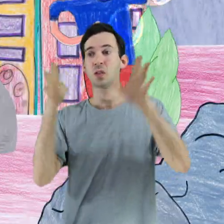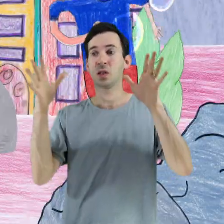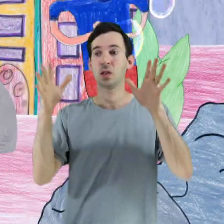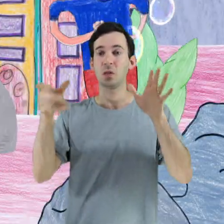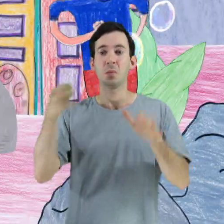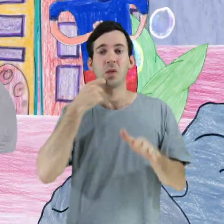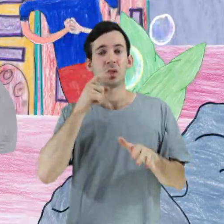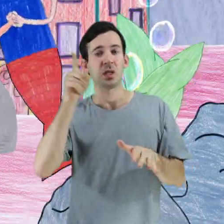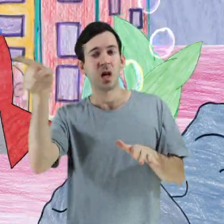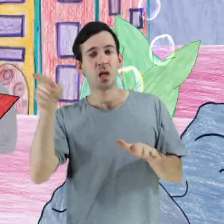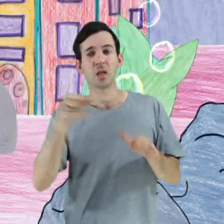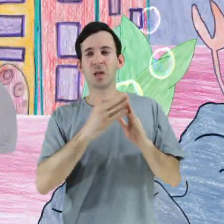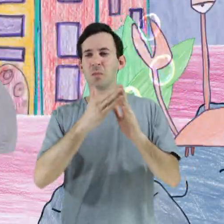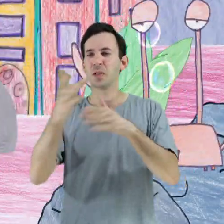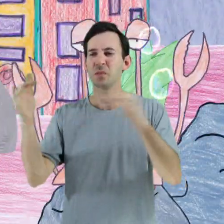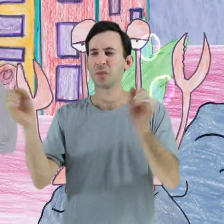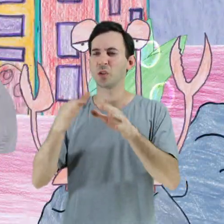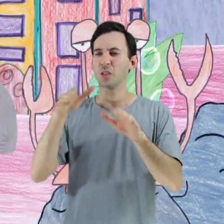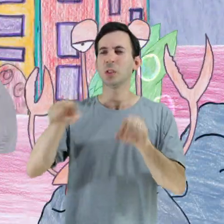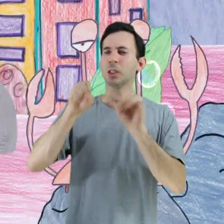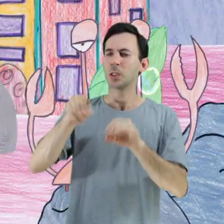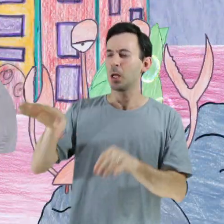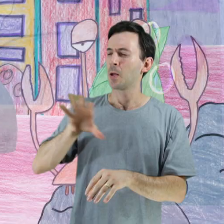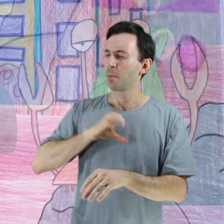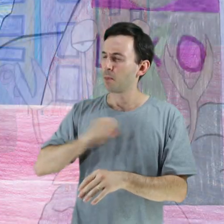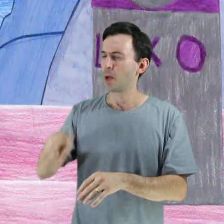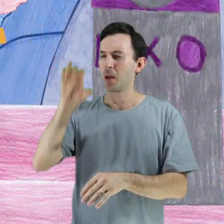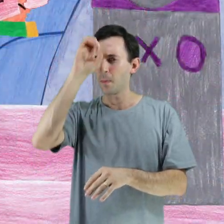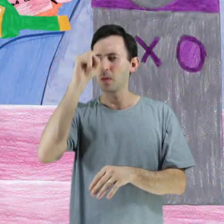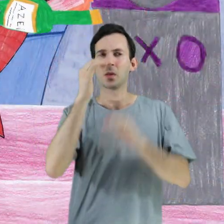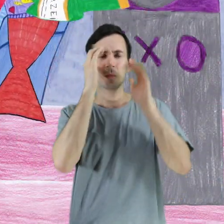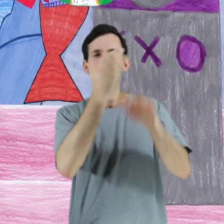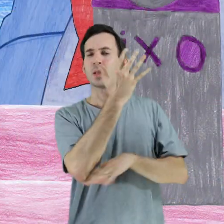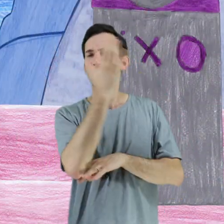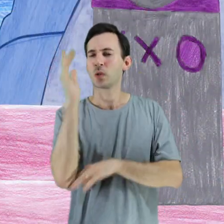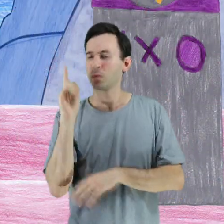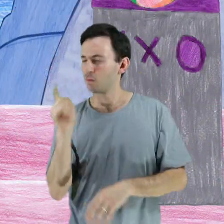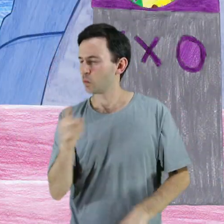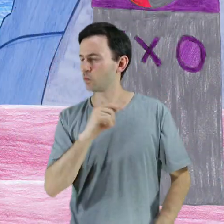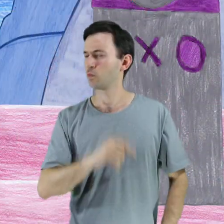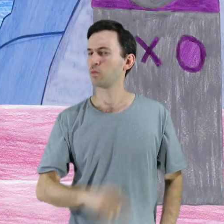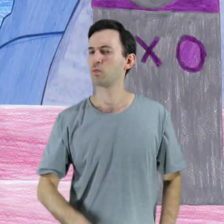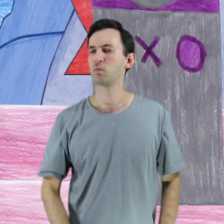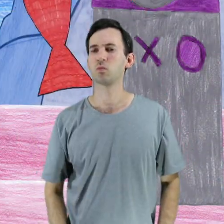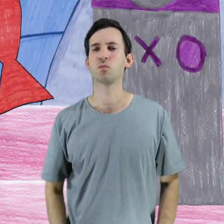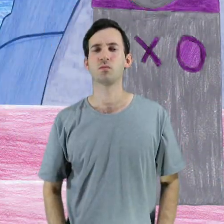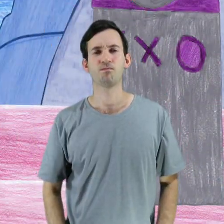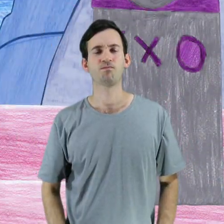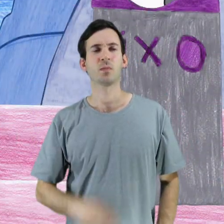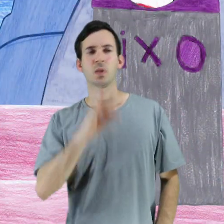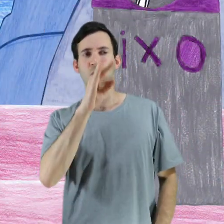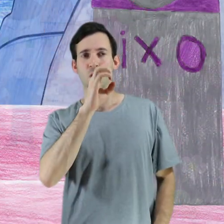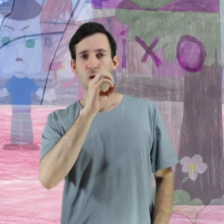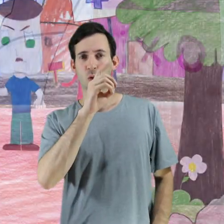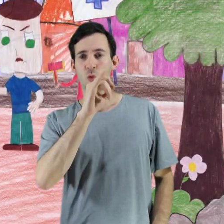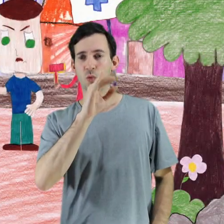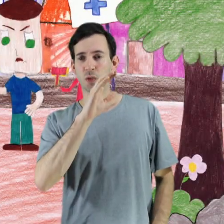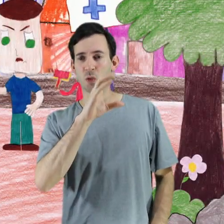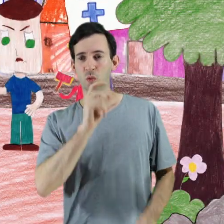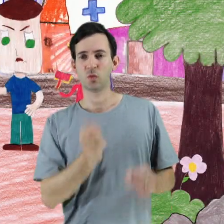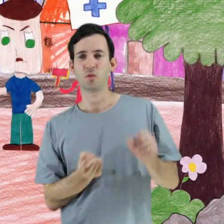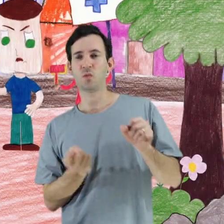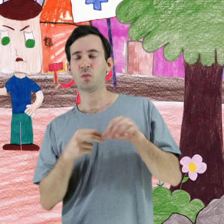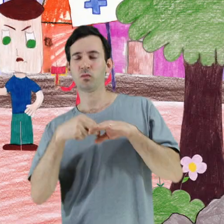mágica. Lá, os peixes e outros habitantes das águas o ensinaram a amar e respeitar a natureza.